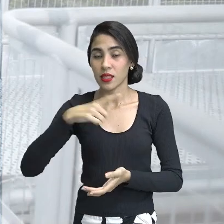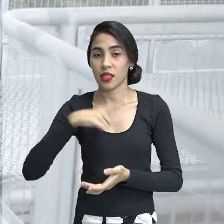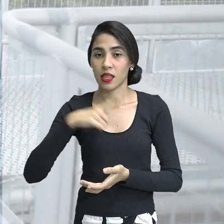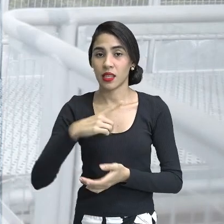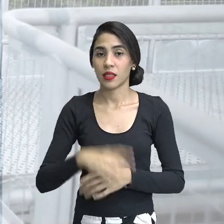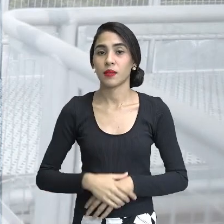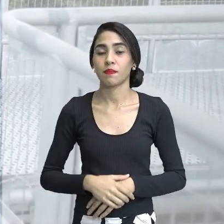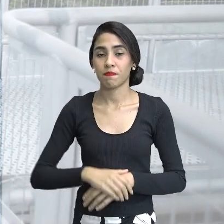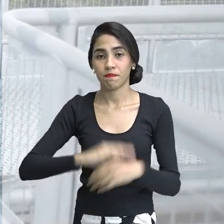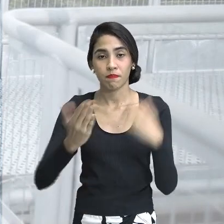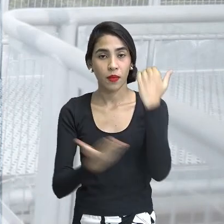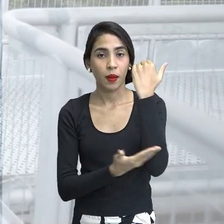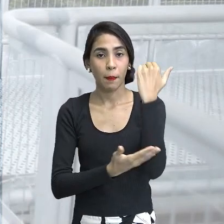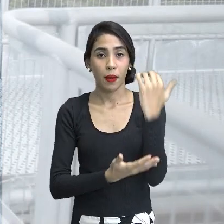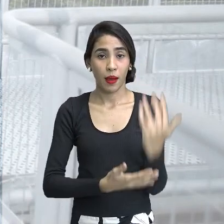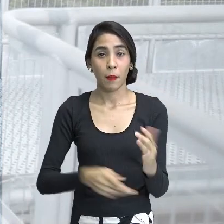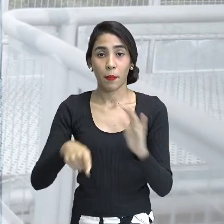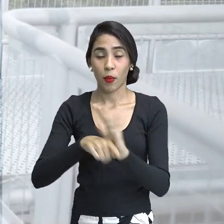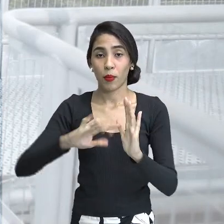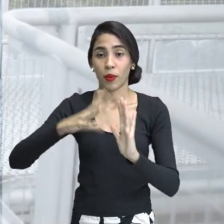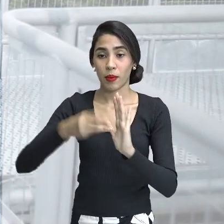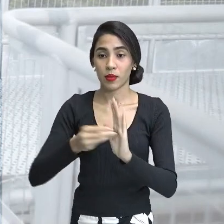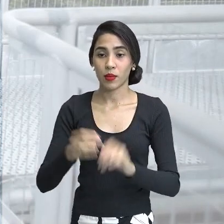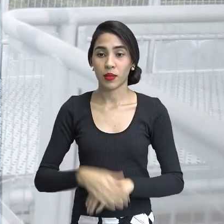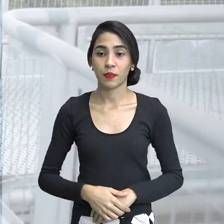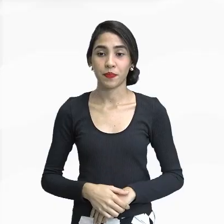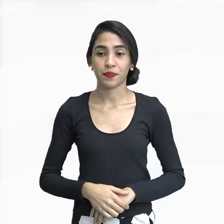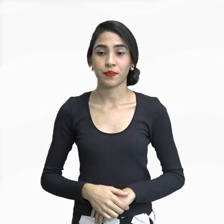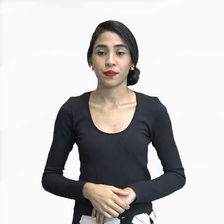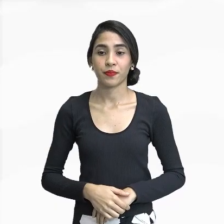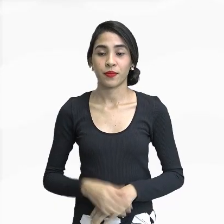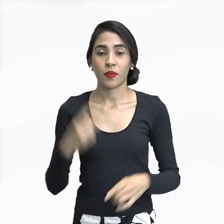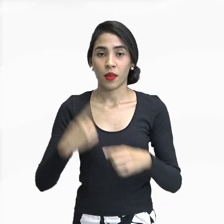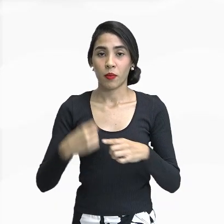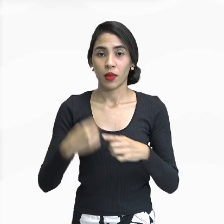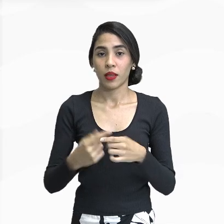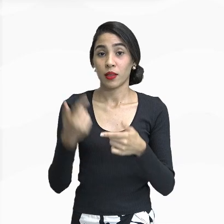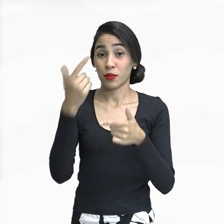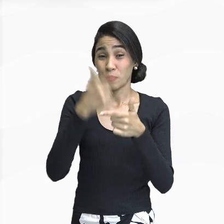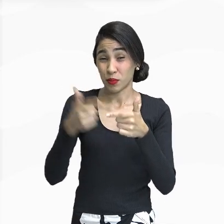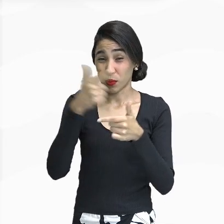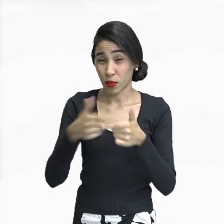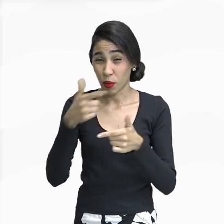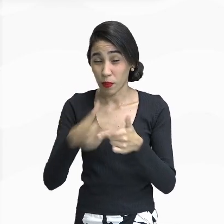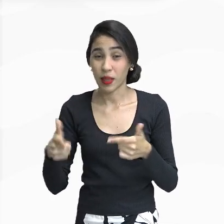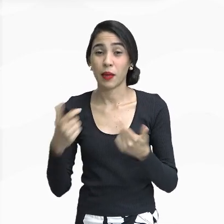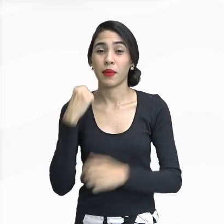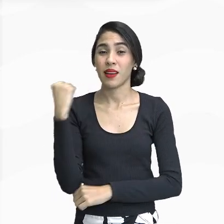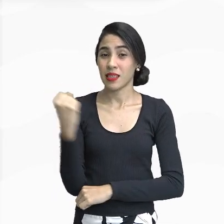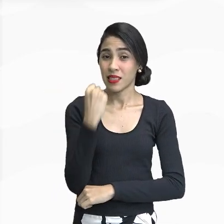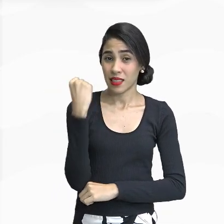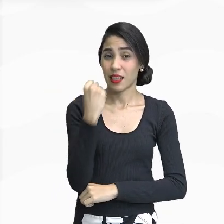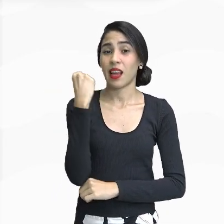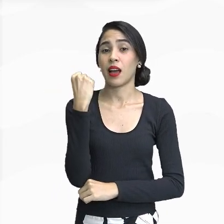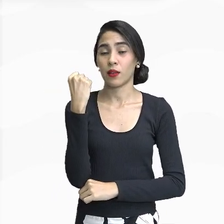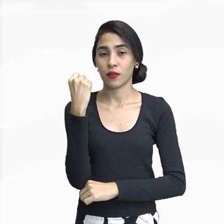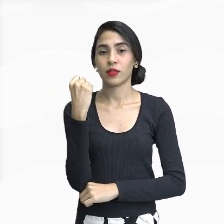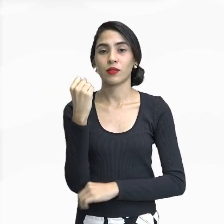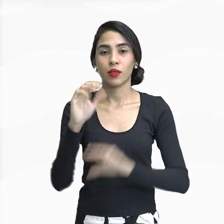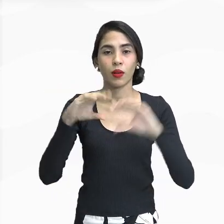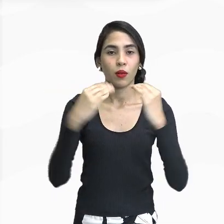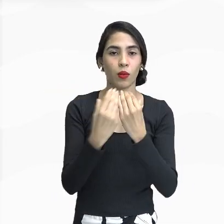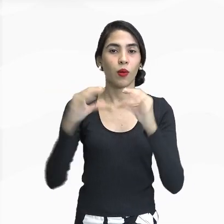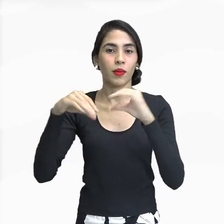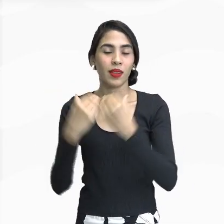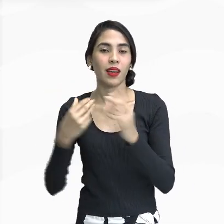com o desmatamento na Amazônia. Porque os impactos são devastadores sobre as